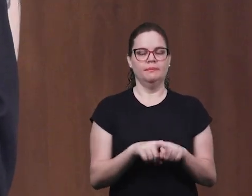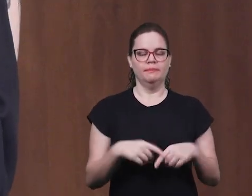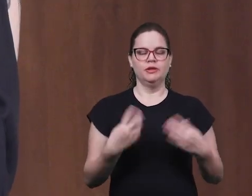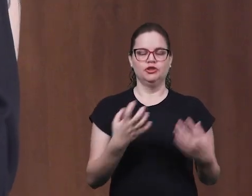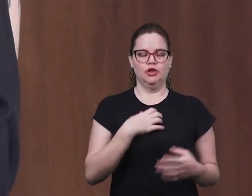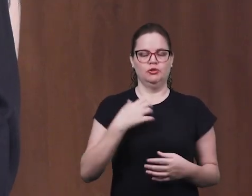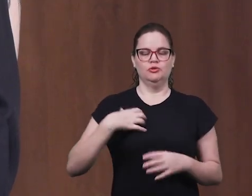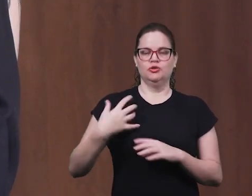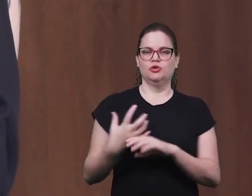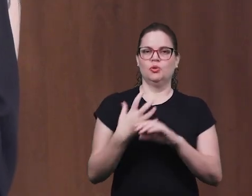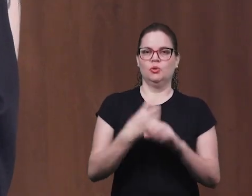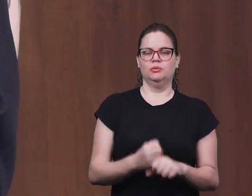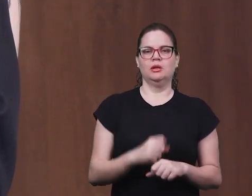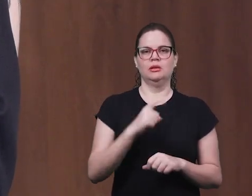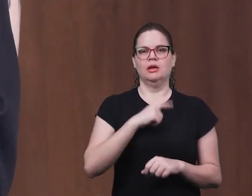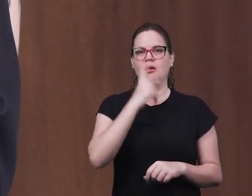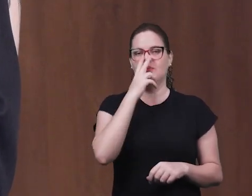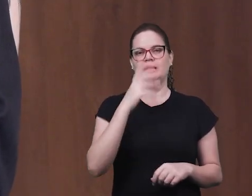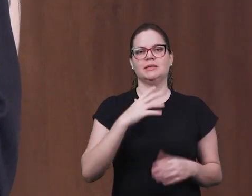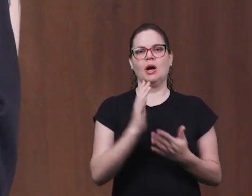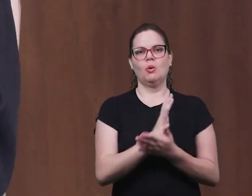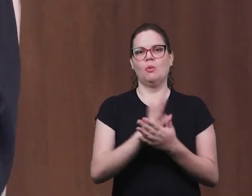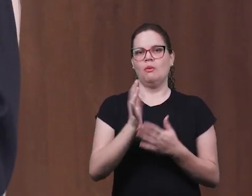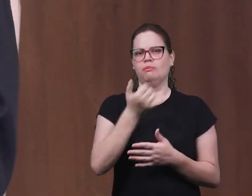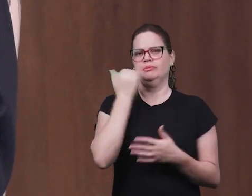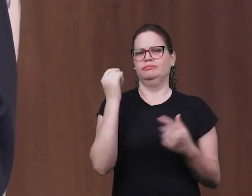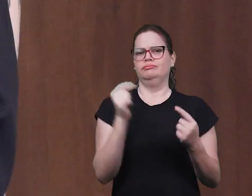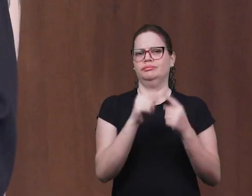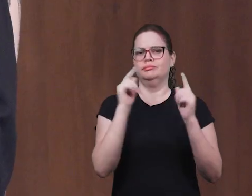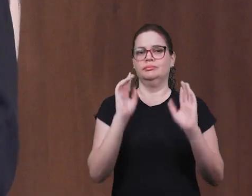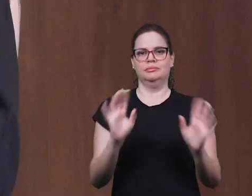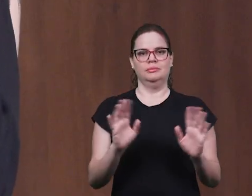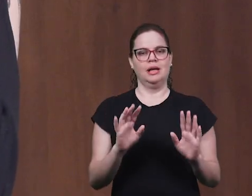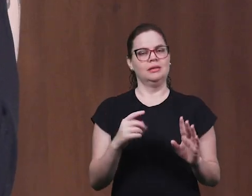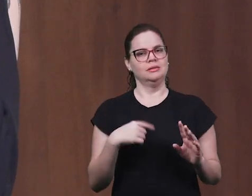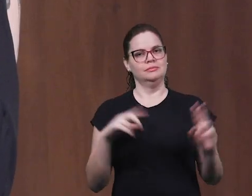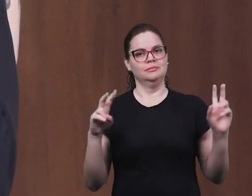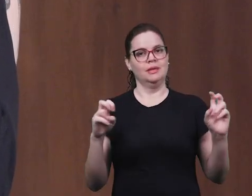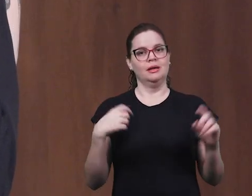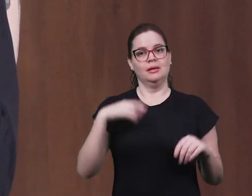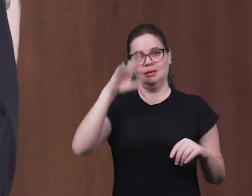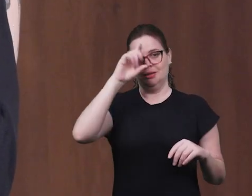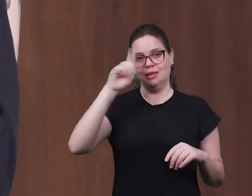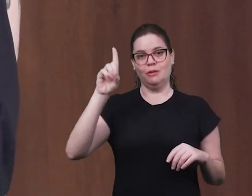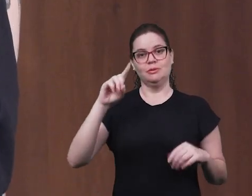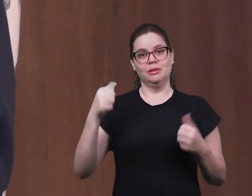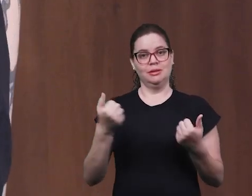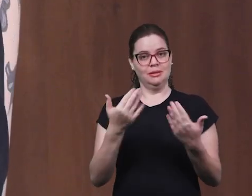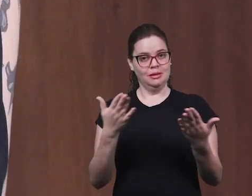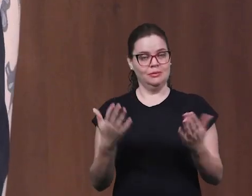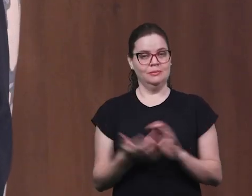que na palavra do Senhor não tem coincidência, né? Tem, assim, providências de Deus.